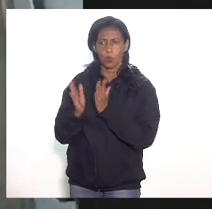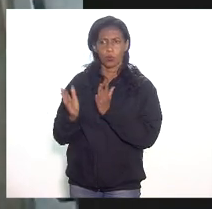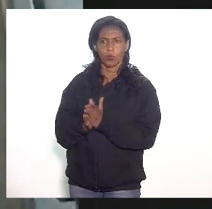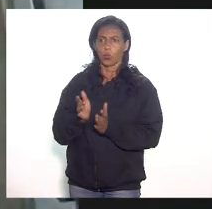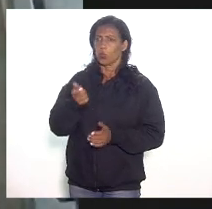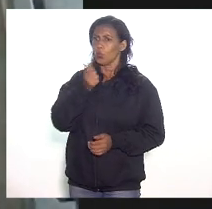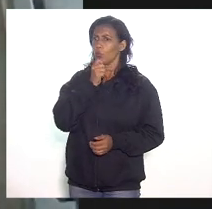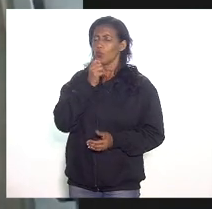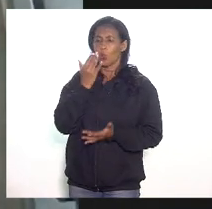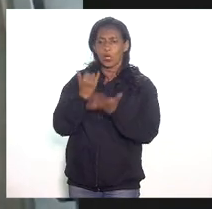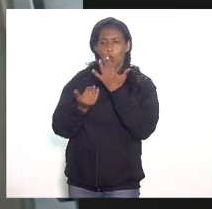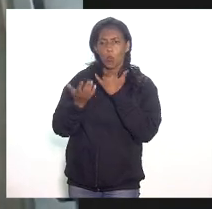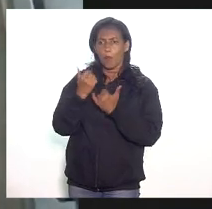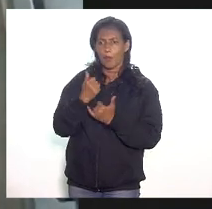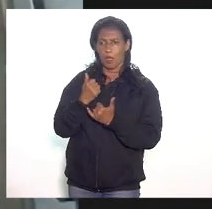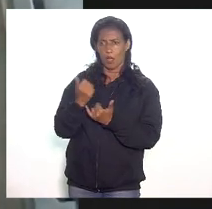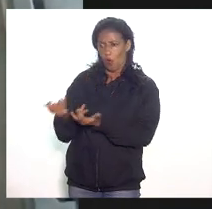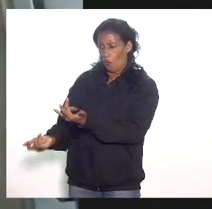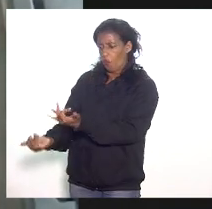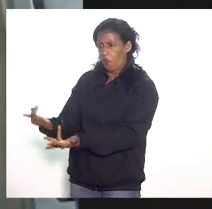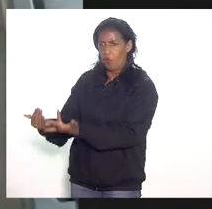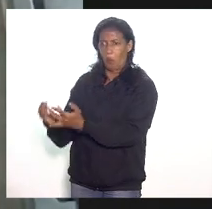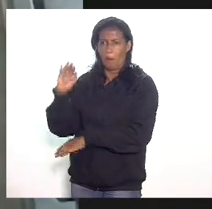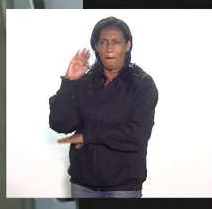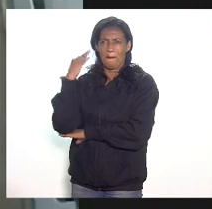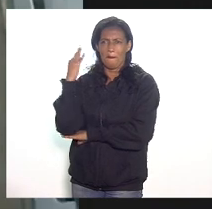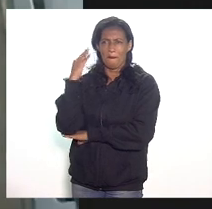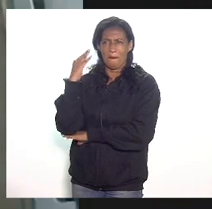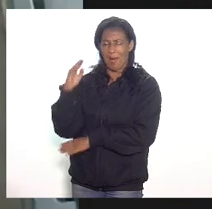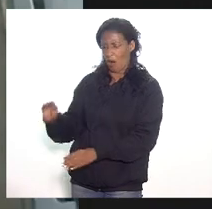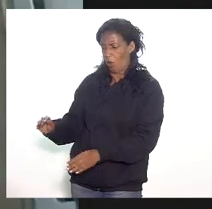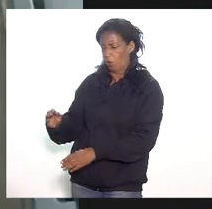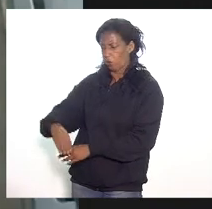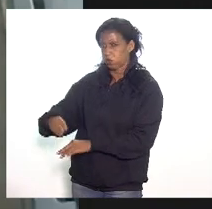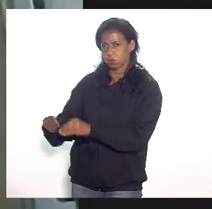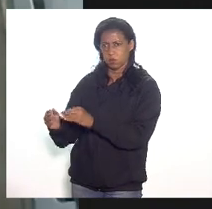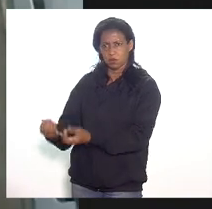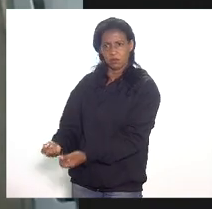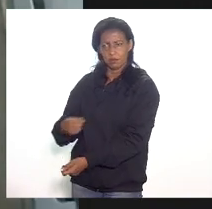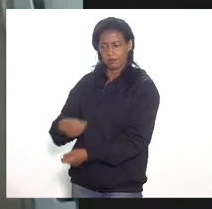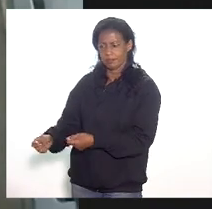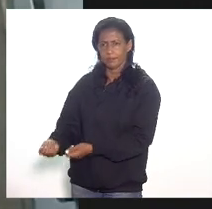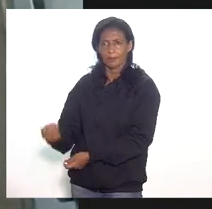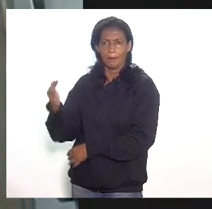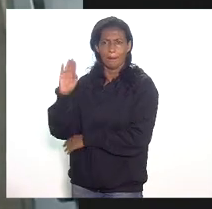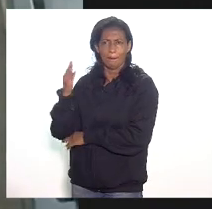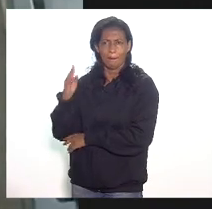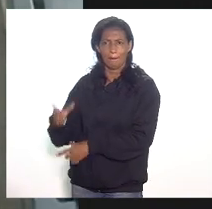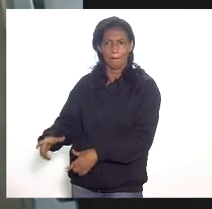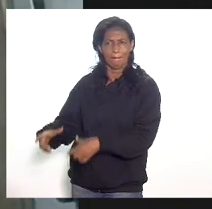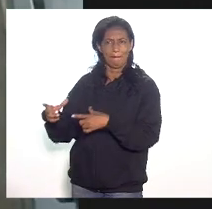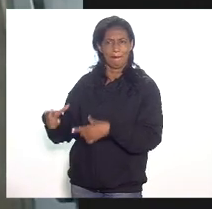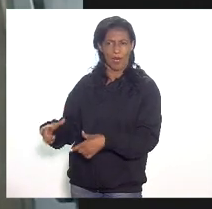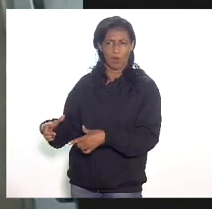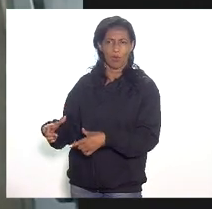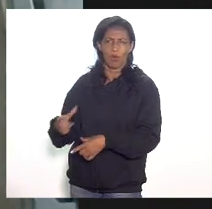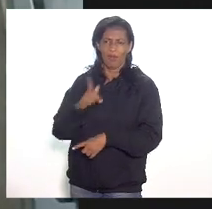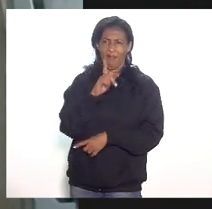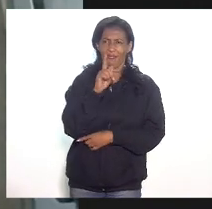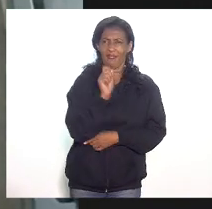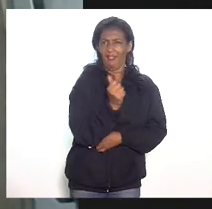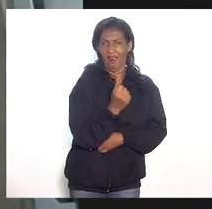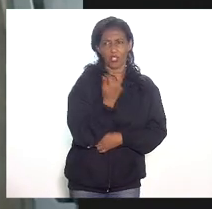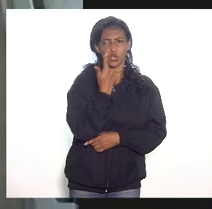fogão à lenha, está certo? Porque não tem dinheiro para comprar o gás. A situação é de penúria, e ver um projeto desse do judiciário,